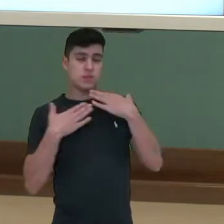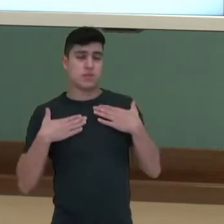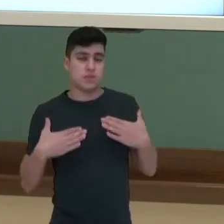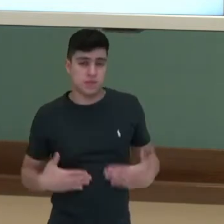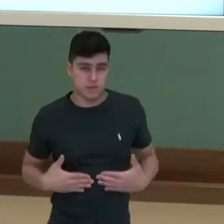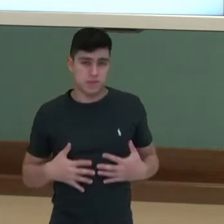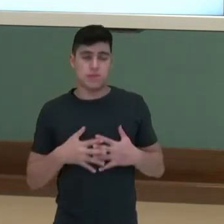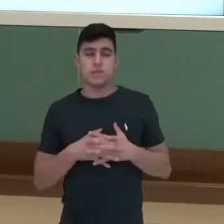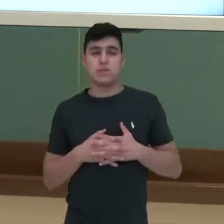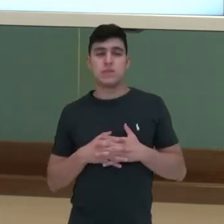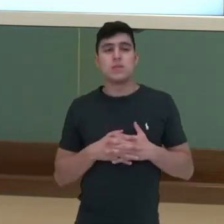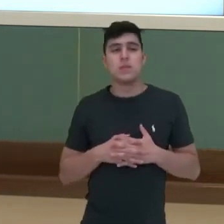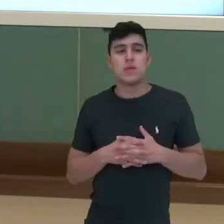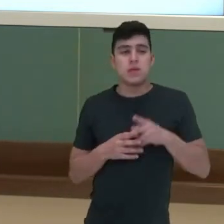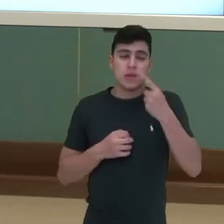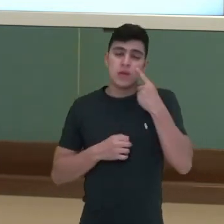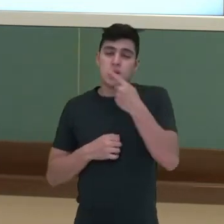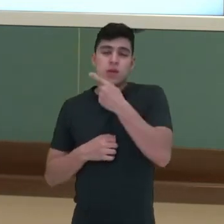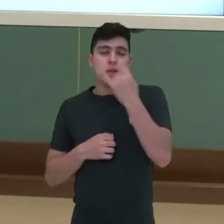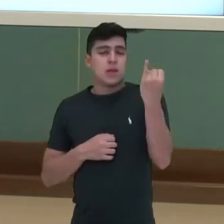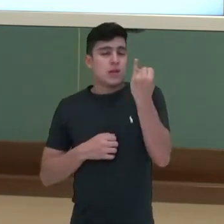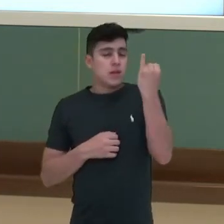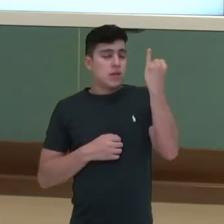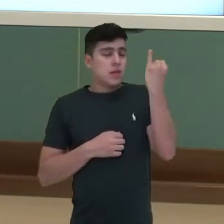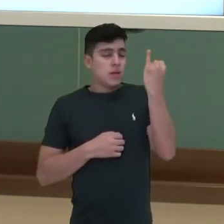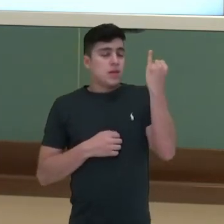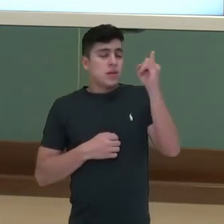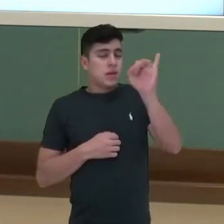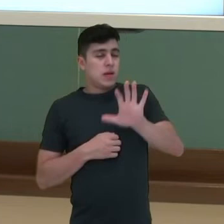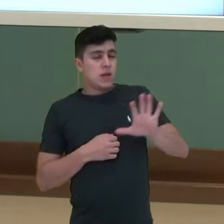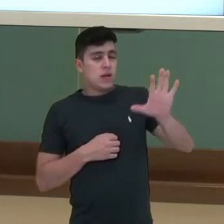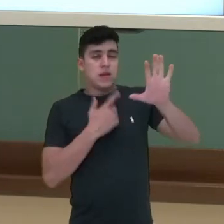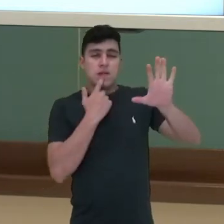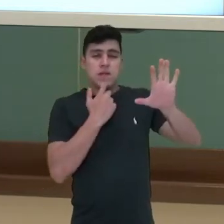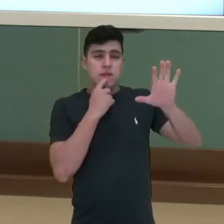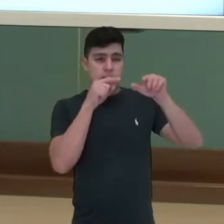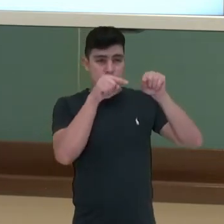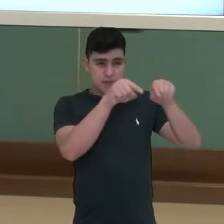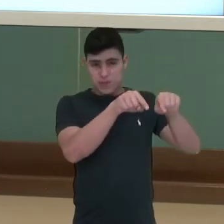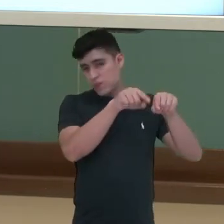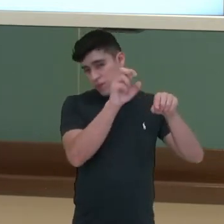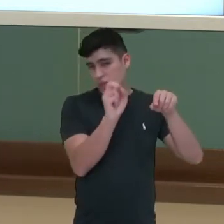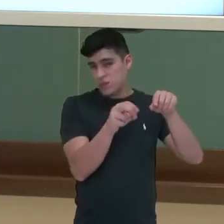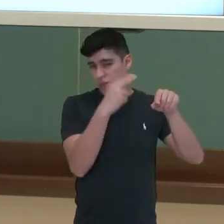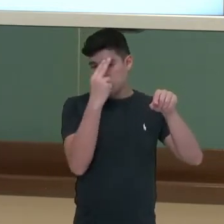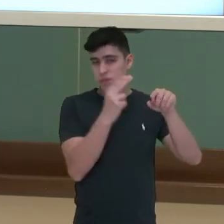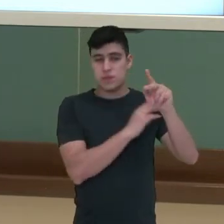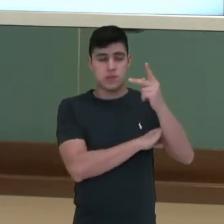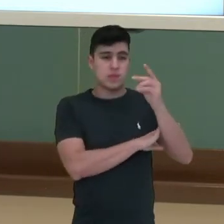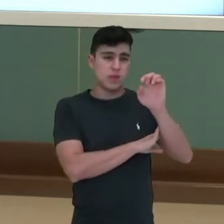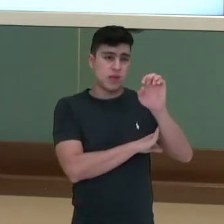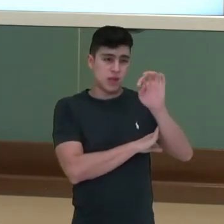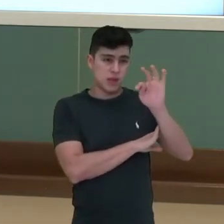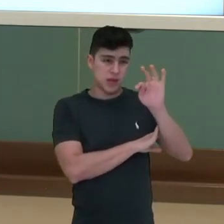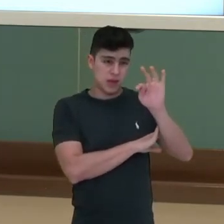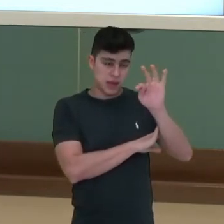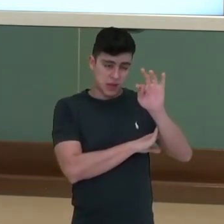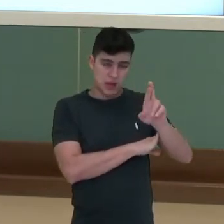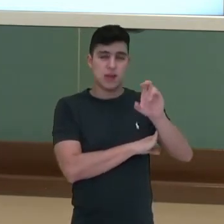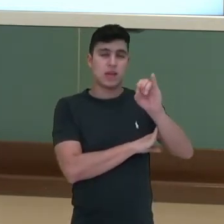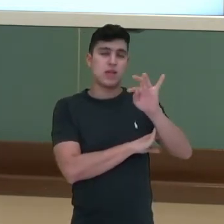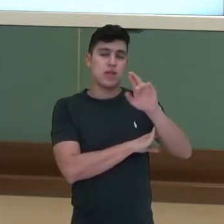corpo. Nessa imagem, nós temos a célula vermelha, o glóbulo vermelho ou eritrócito. Essa